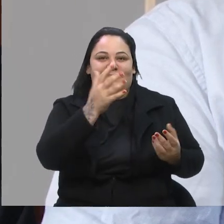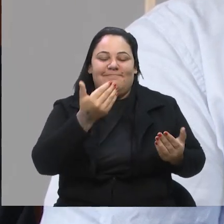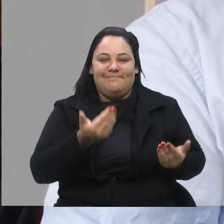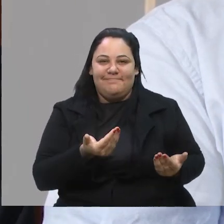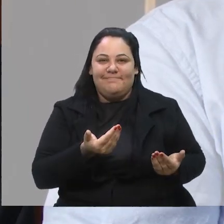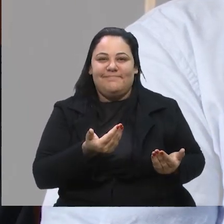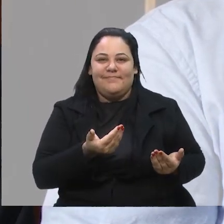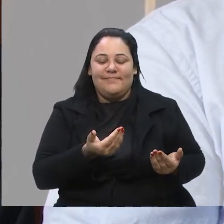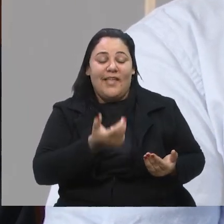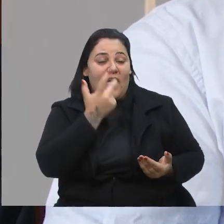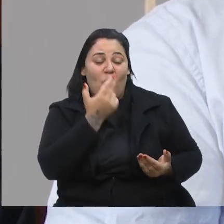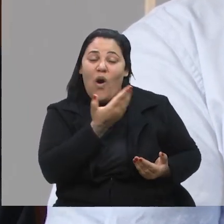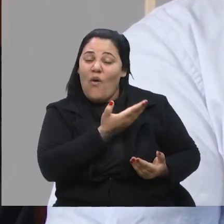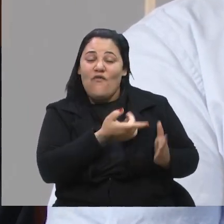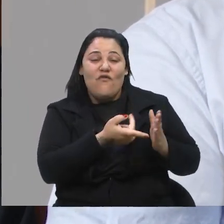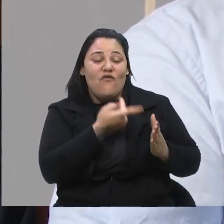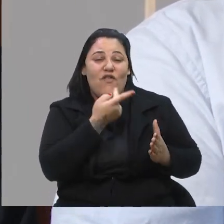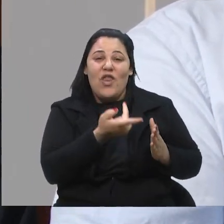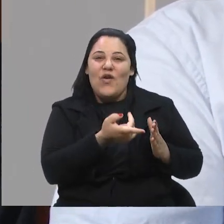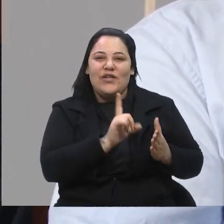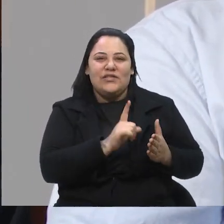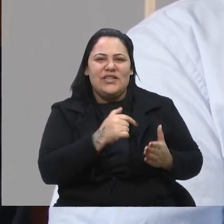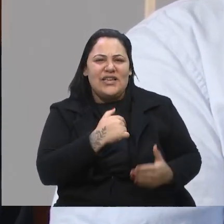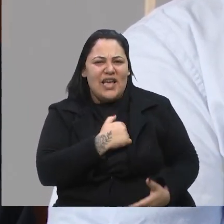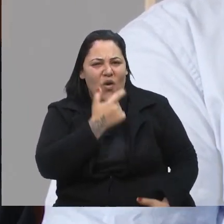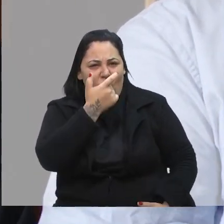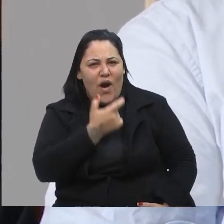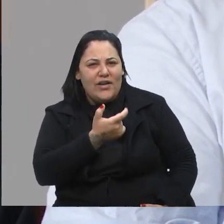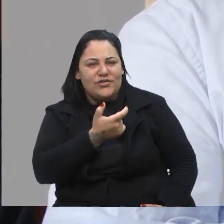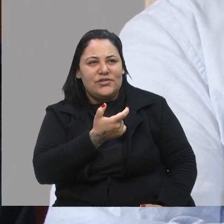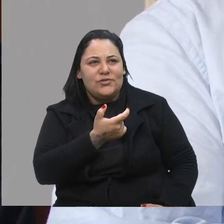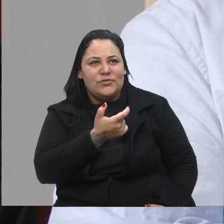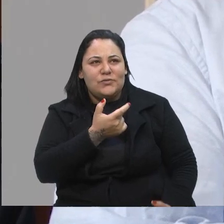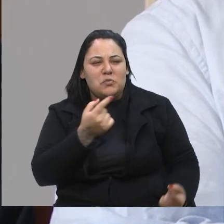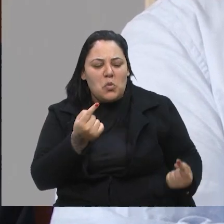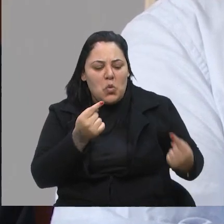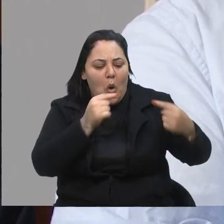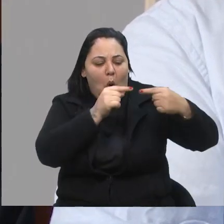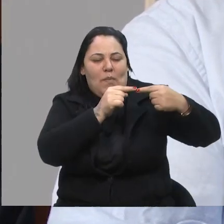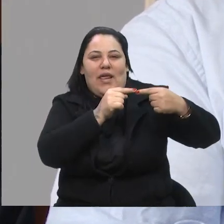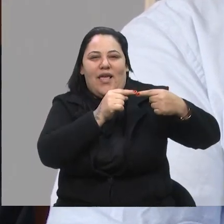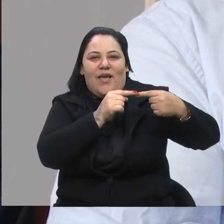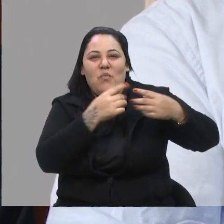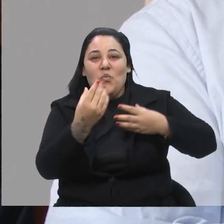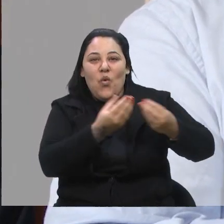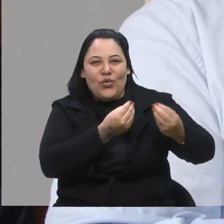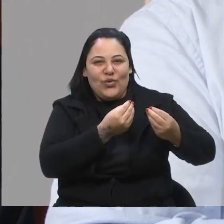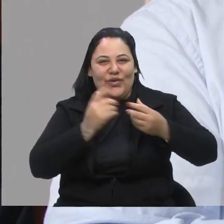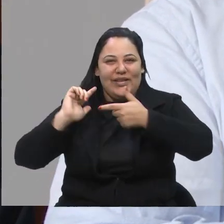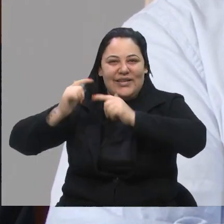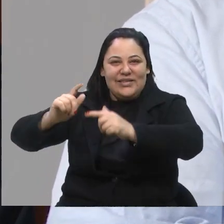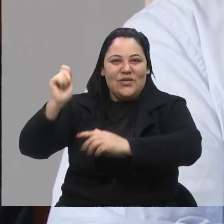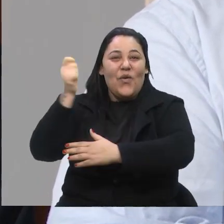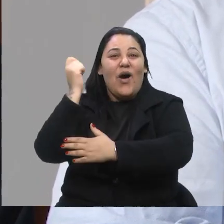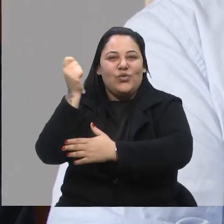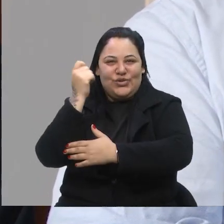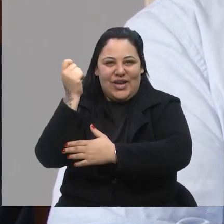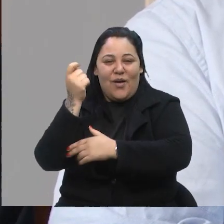E que nem o Guilherme falou, né? Eu acho que eu me identifiquei muito com o nativismo em